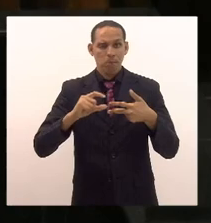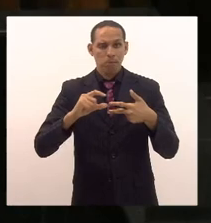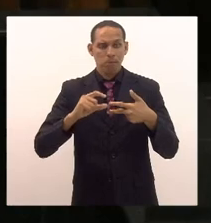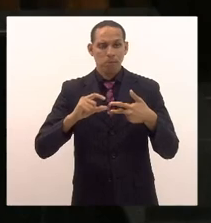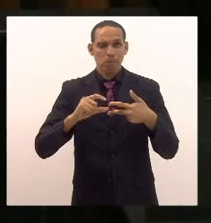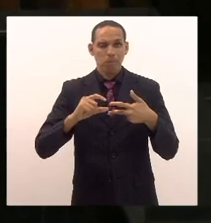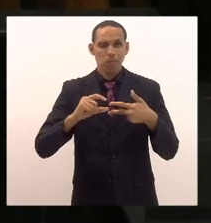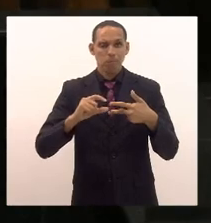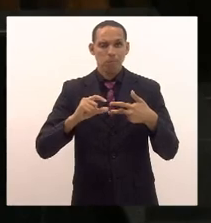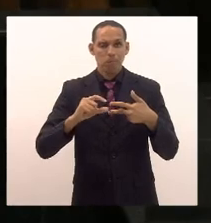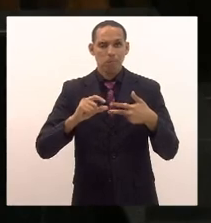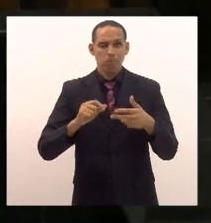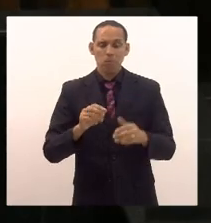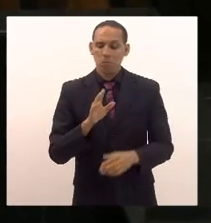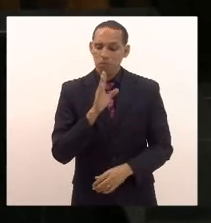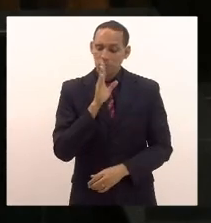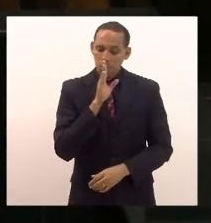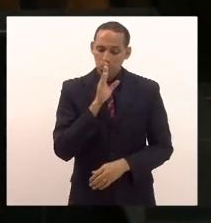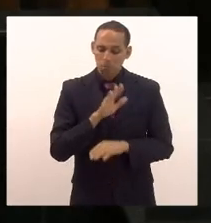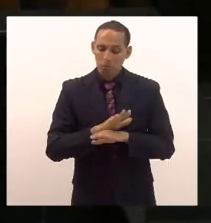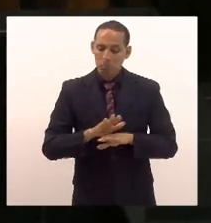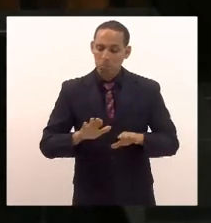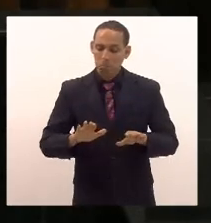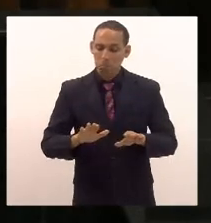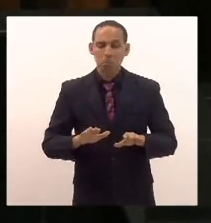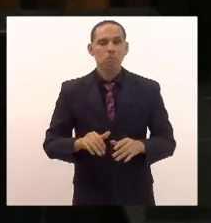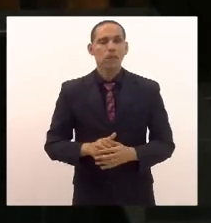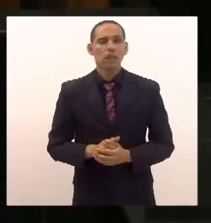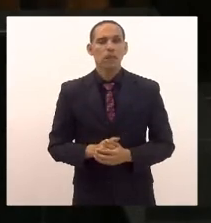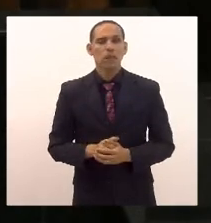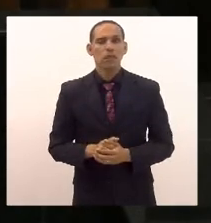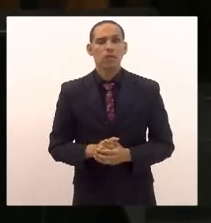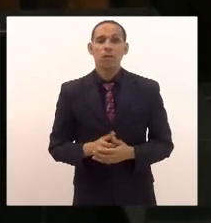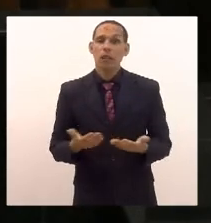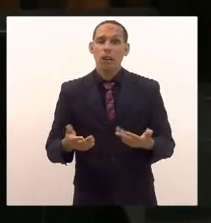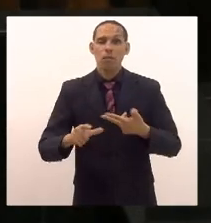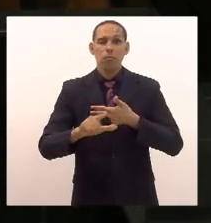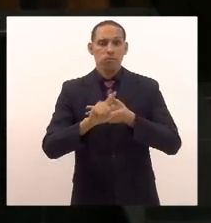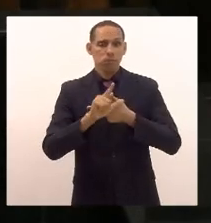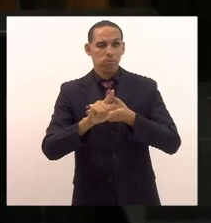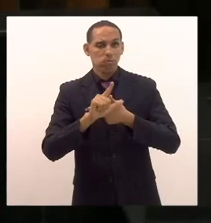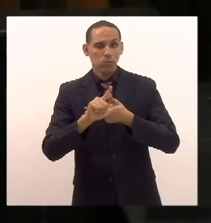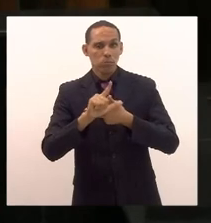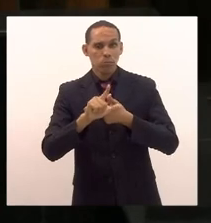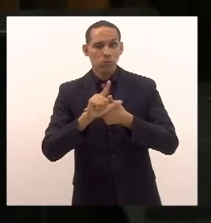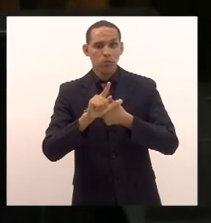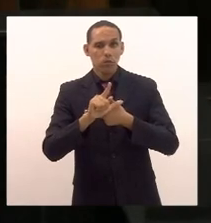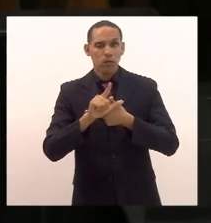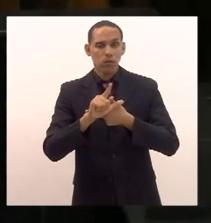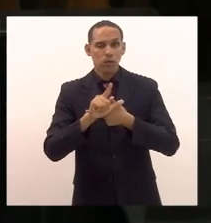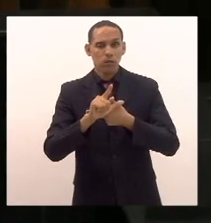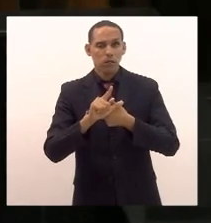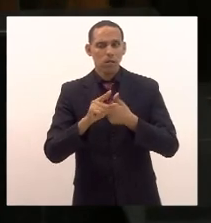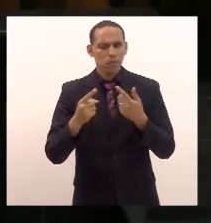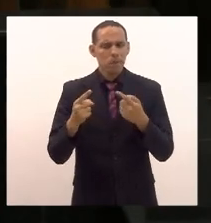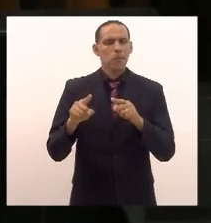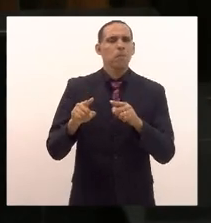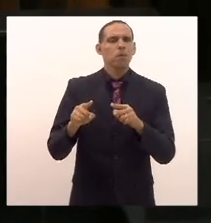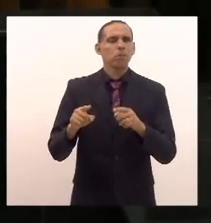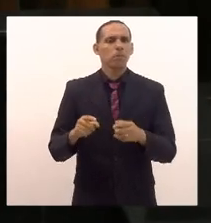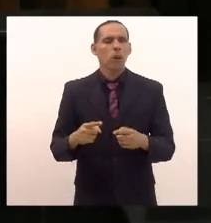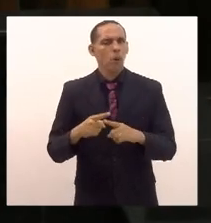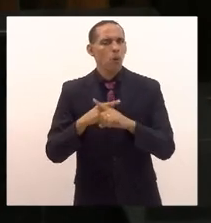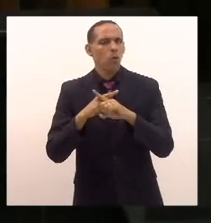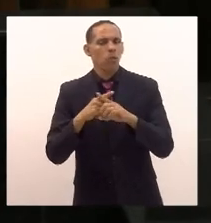se quedou inerte que o poder legislativo fez a contestação